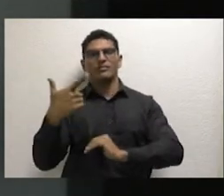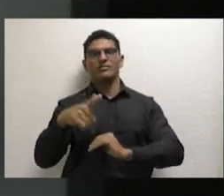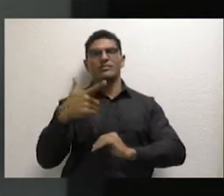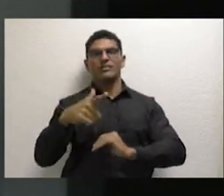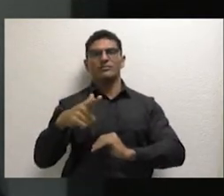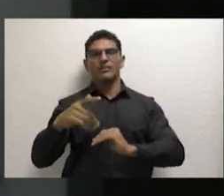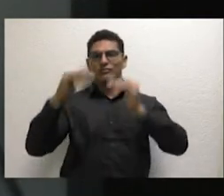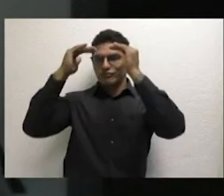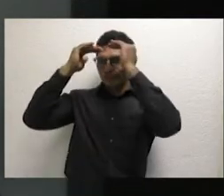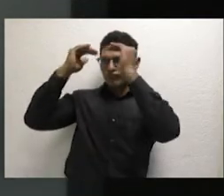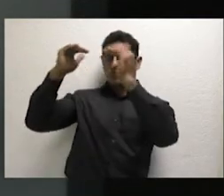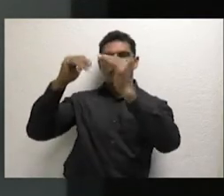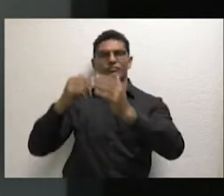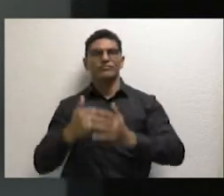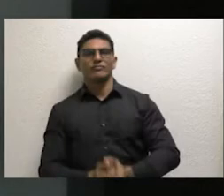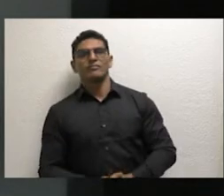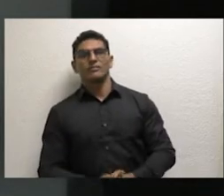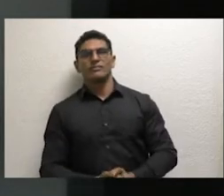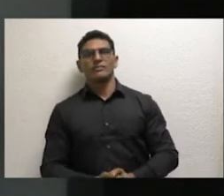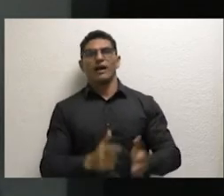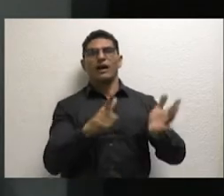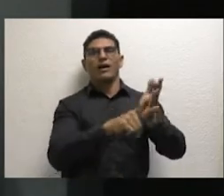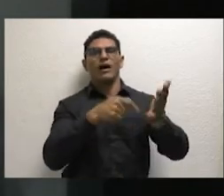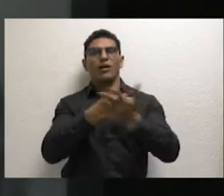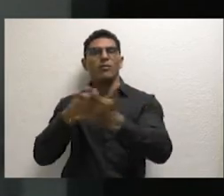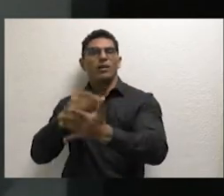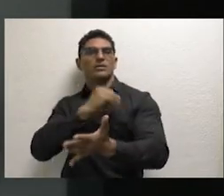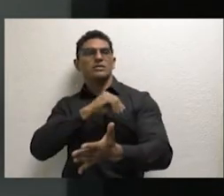honrar as folhas fica o alerta ao parlamento